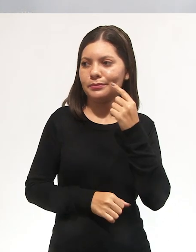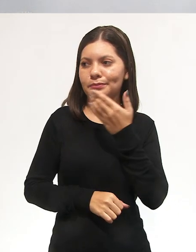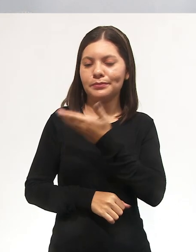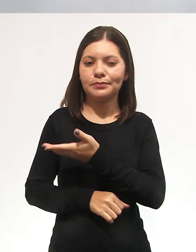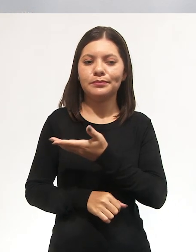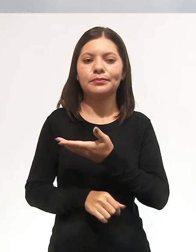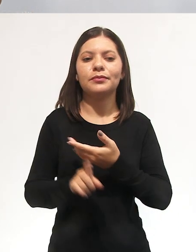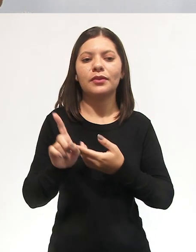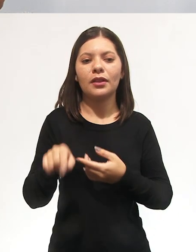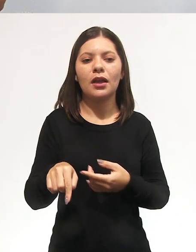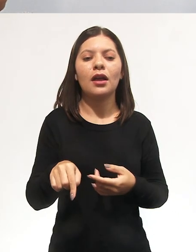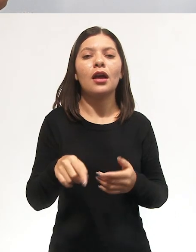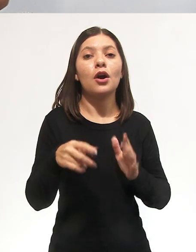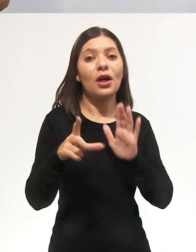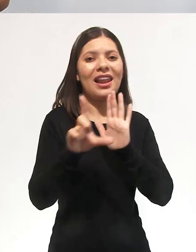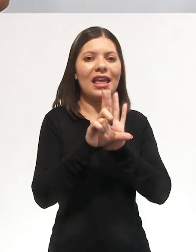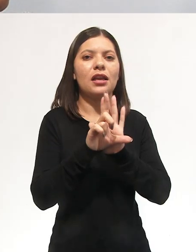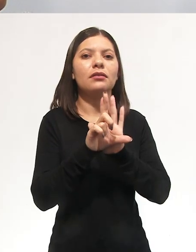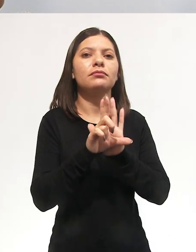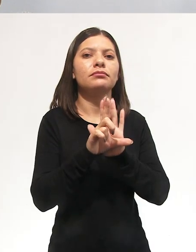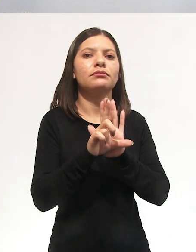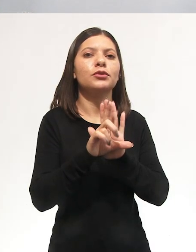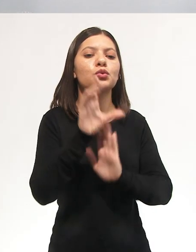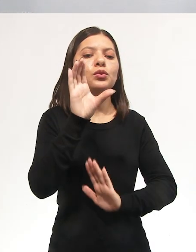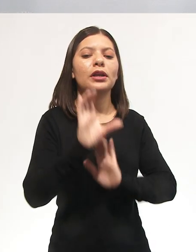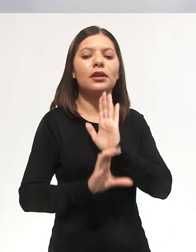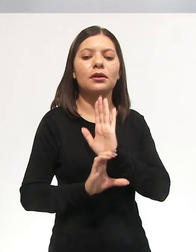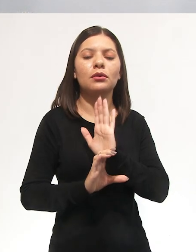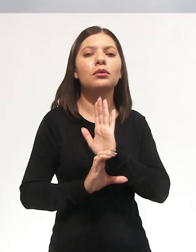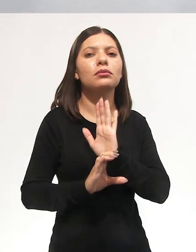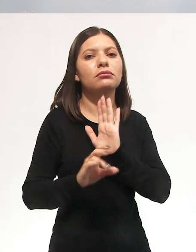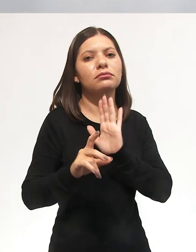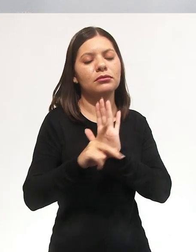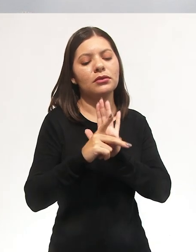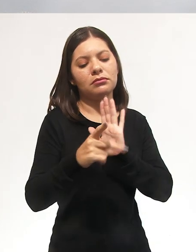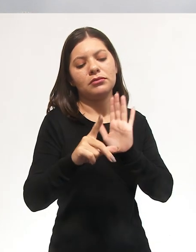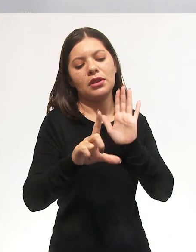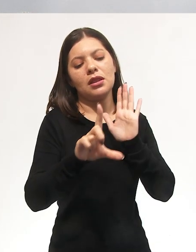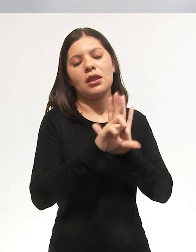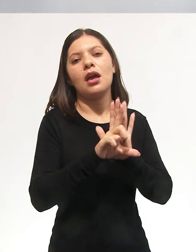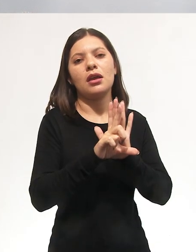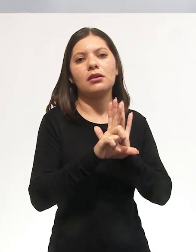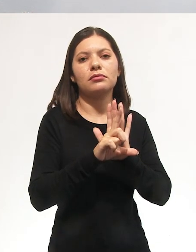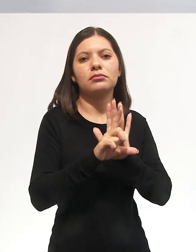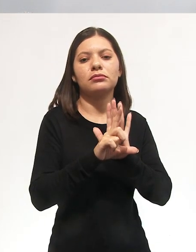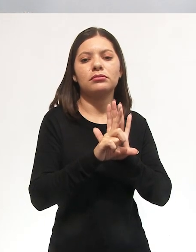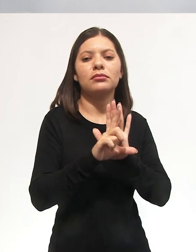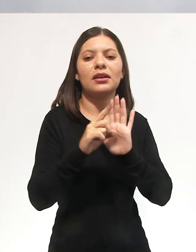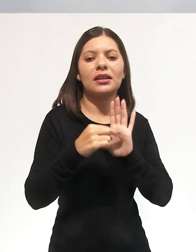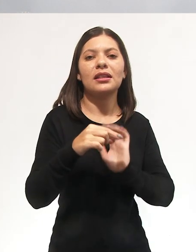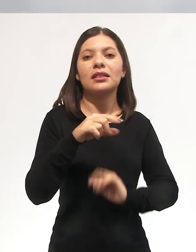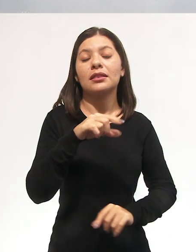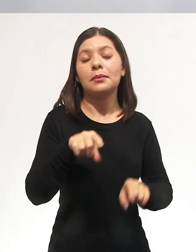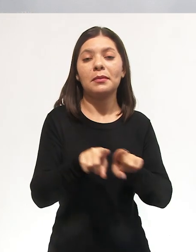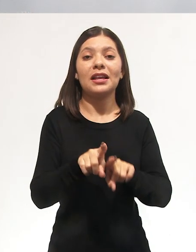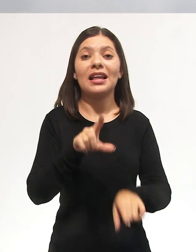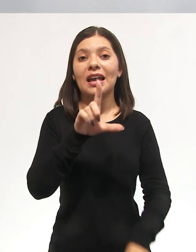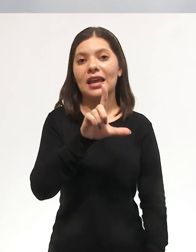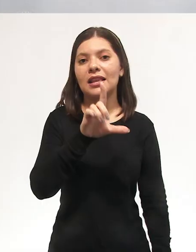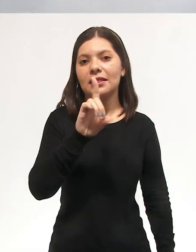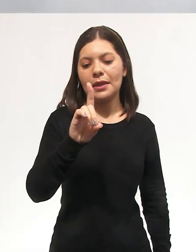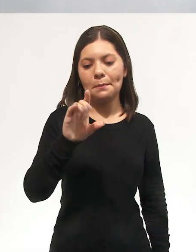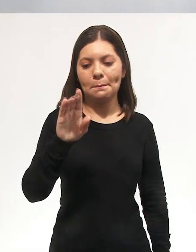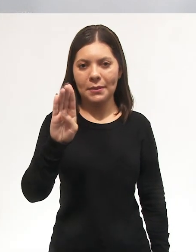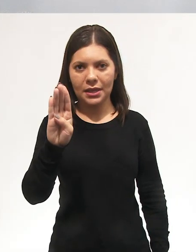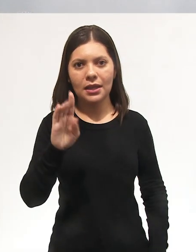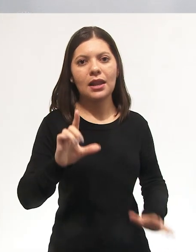O currículo regulamentado ou prescrito, que é aquele que está previsto na legislação, ou seja, na Lei de Diretrizes e Bases da Educação,